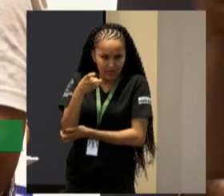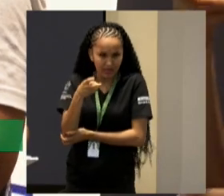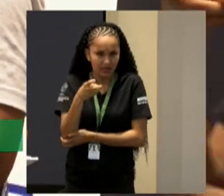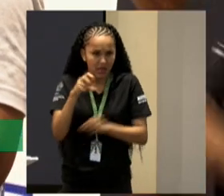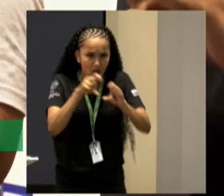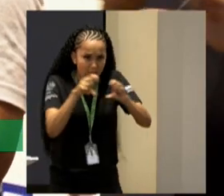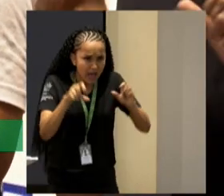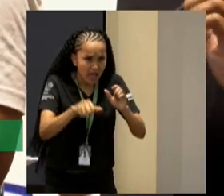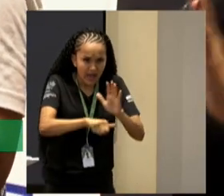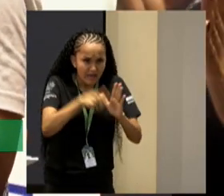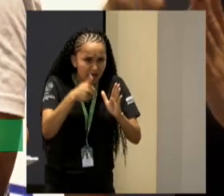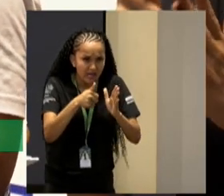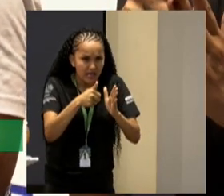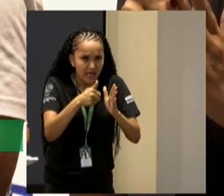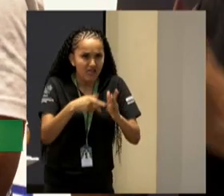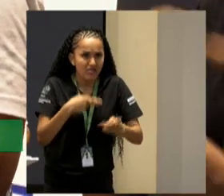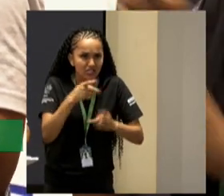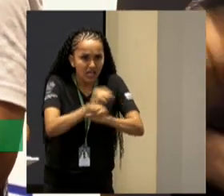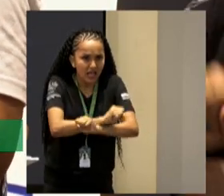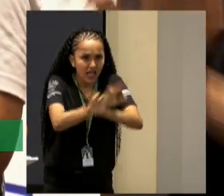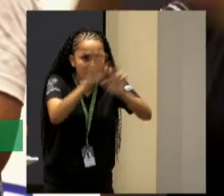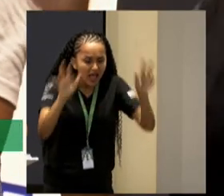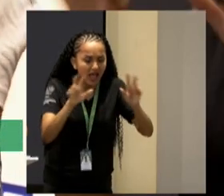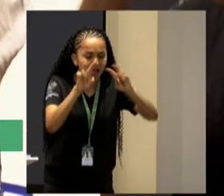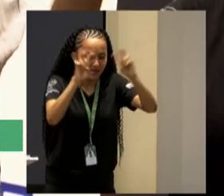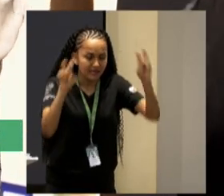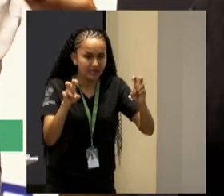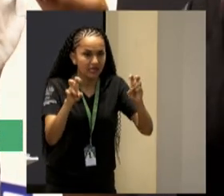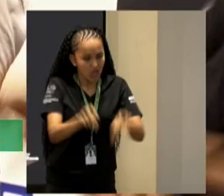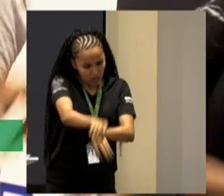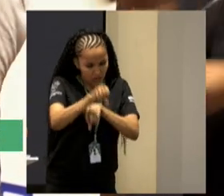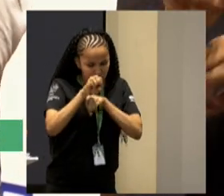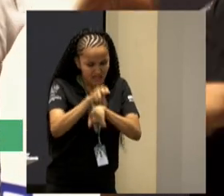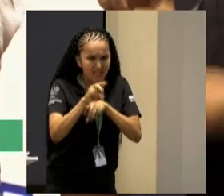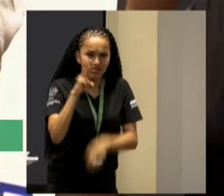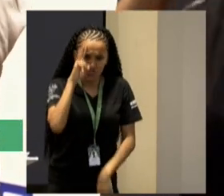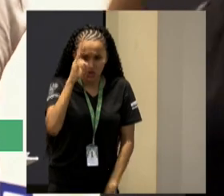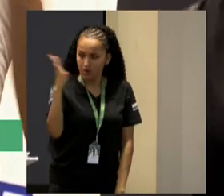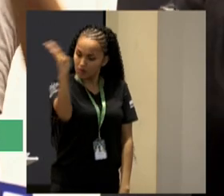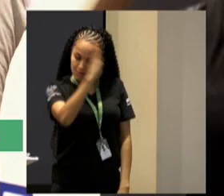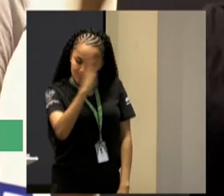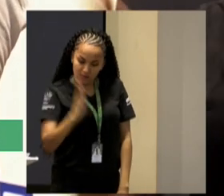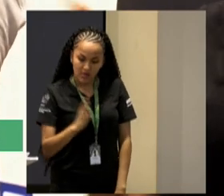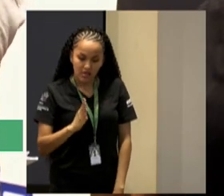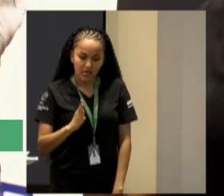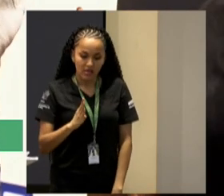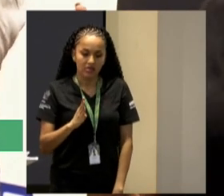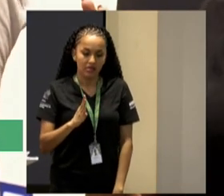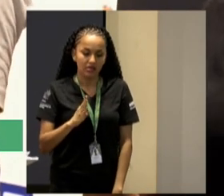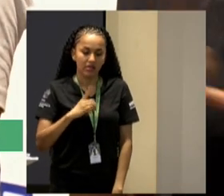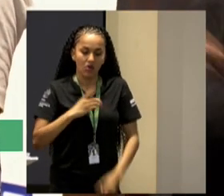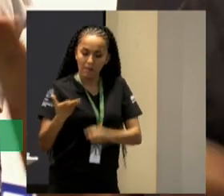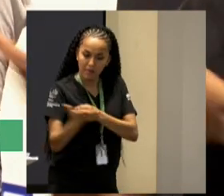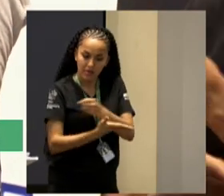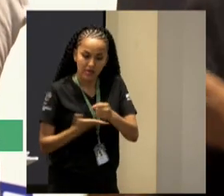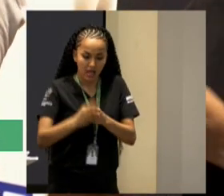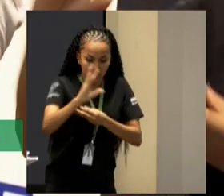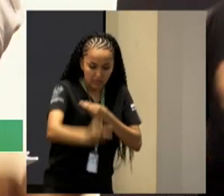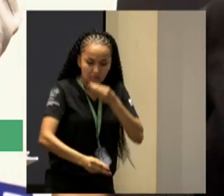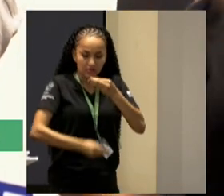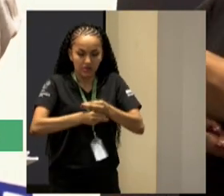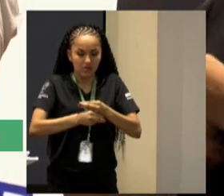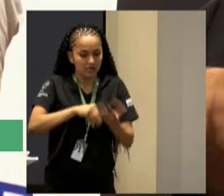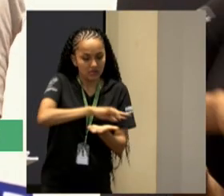parágrafo primeiro, preconiza, abre aspas, o ensino de história do Brasil levará em conta as